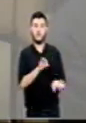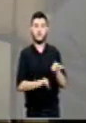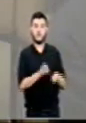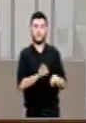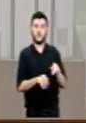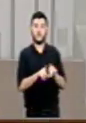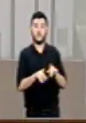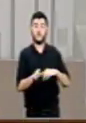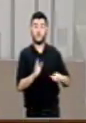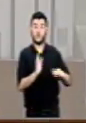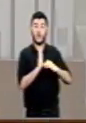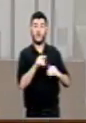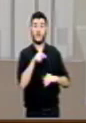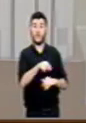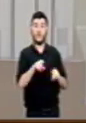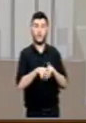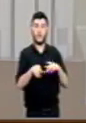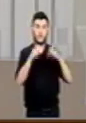presidente.